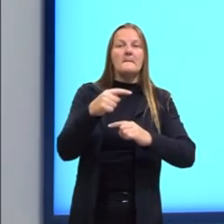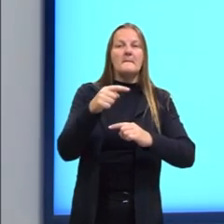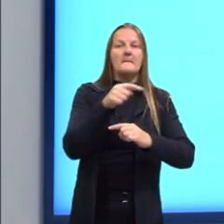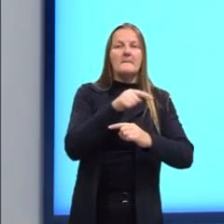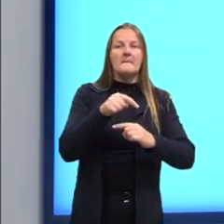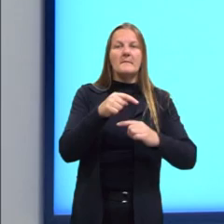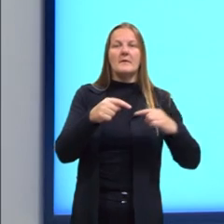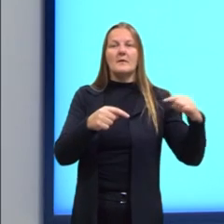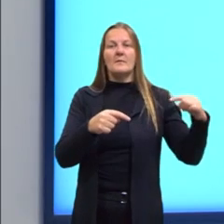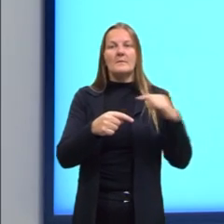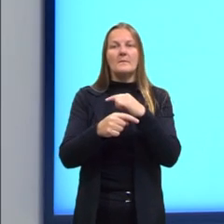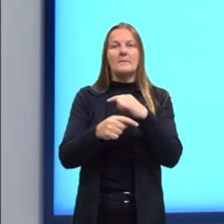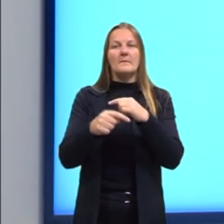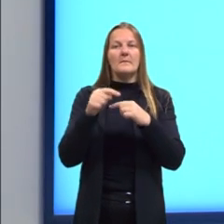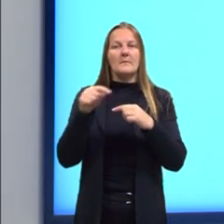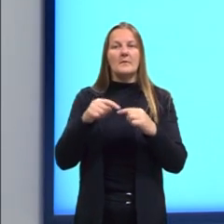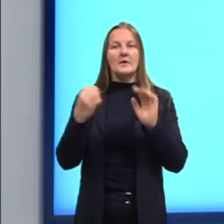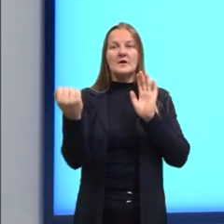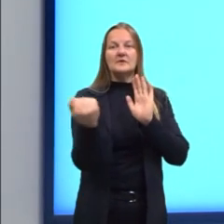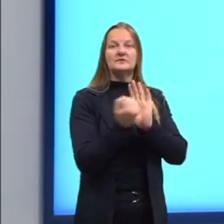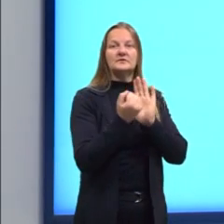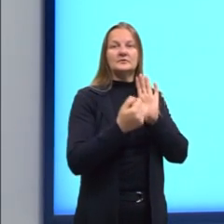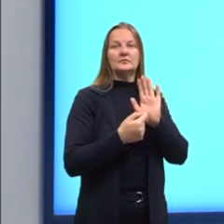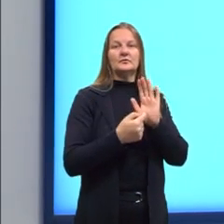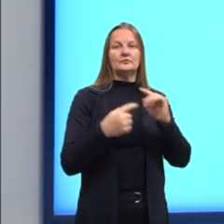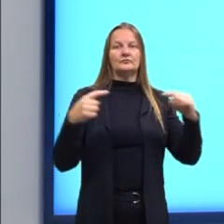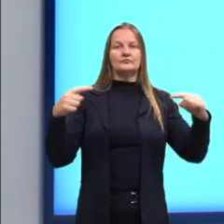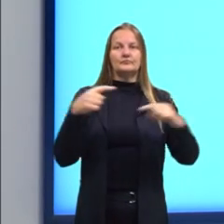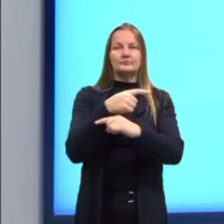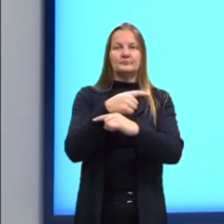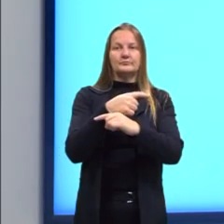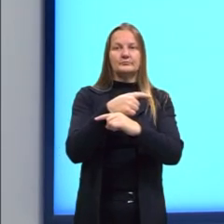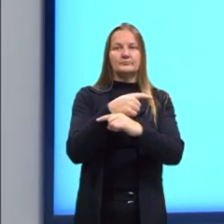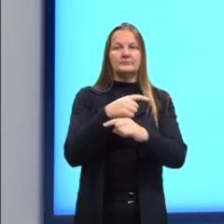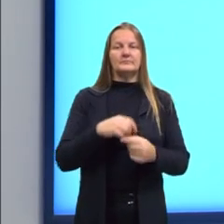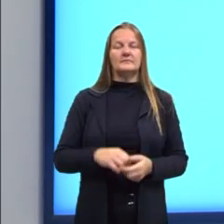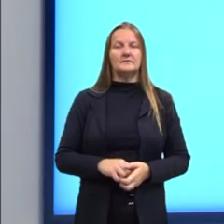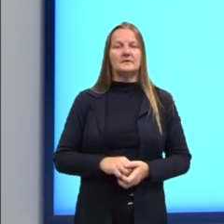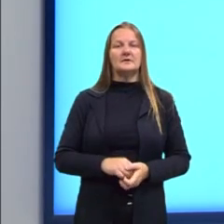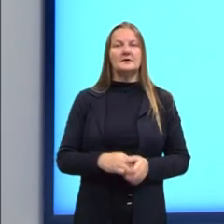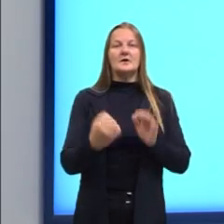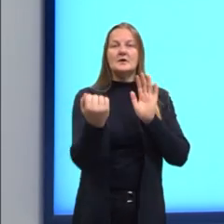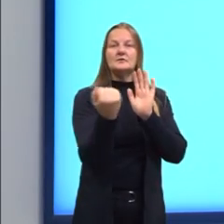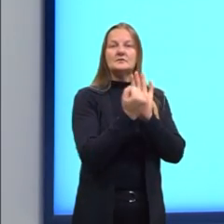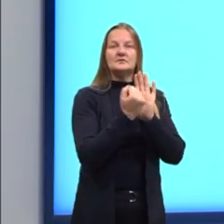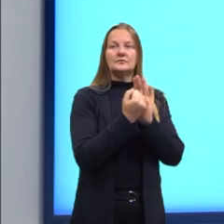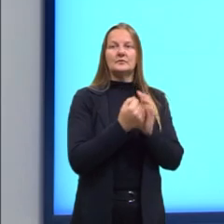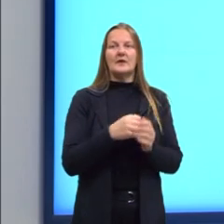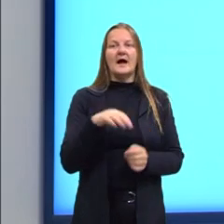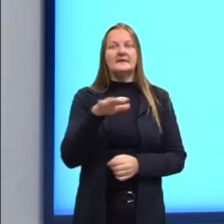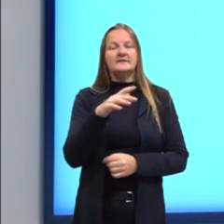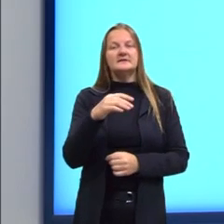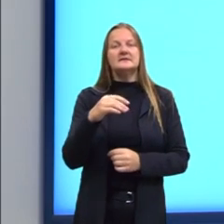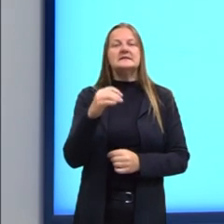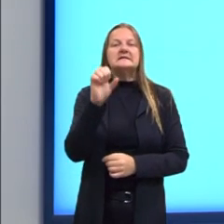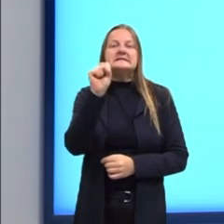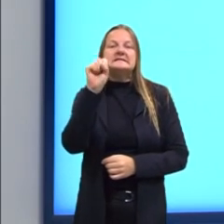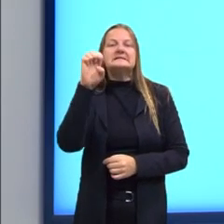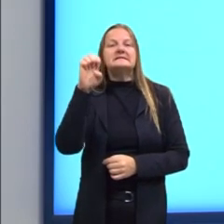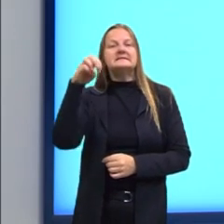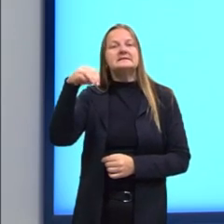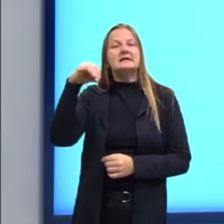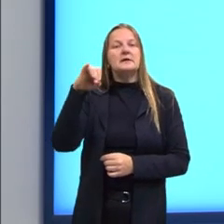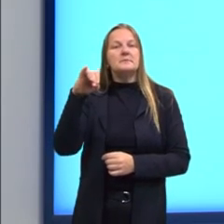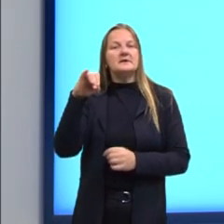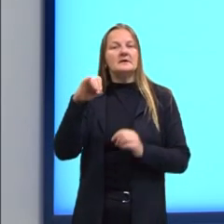Aparece tanto uma flecha da esquerda para direita quanto da direita para esquerda ou duas semi flechas que tem